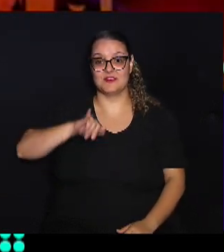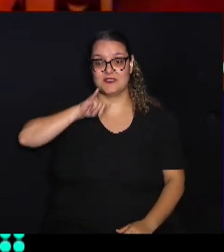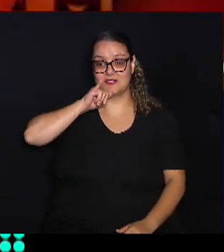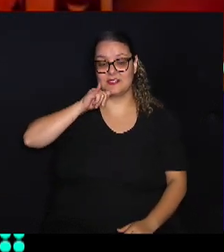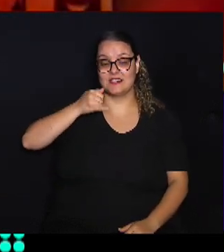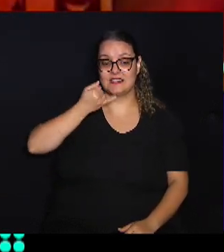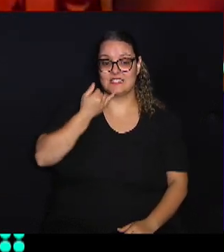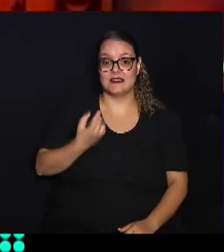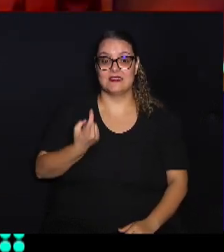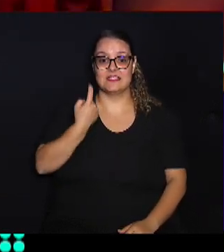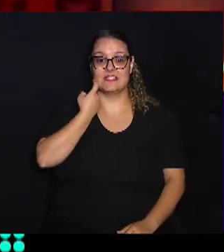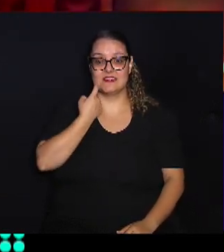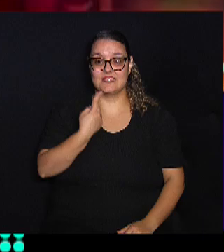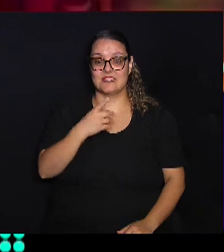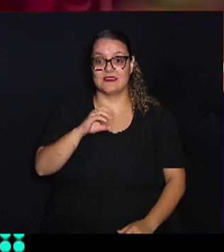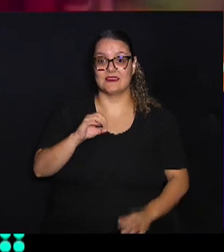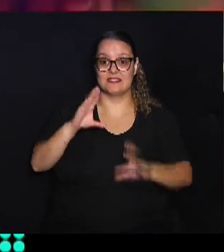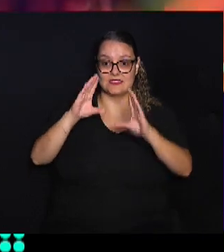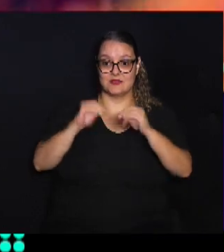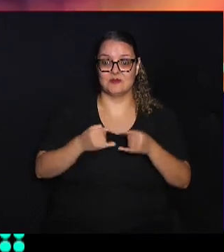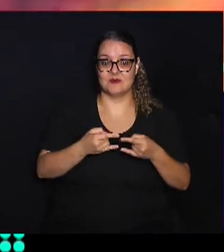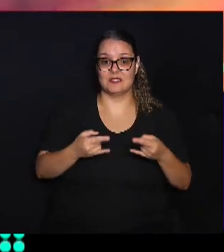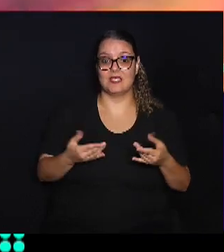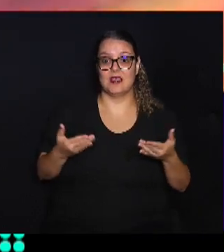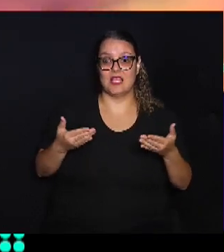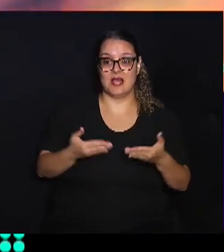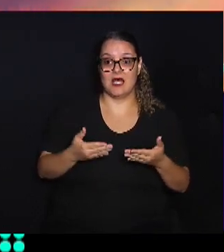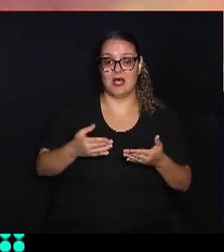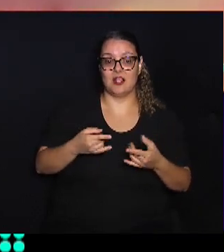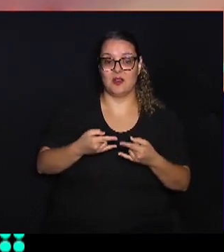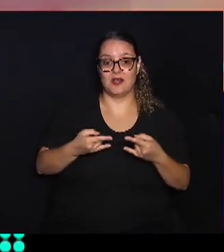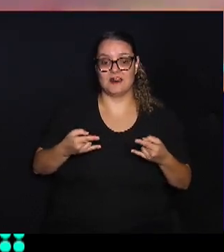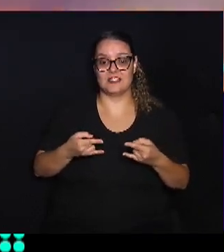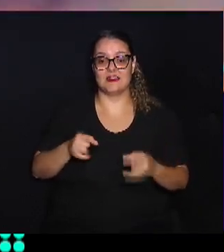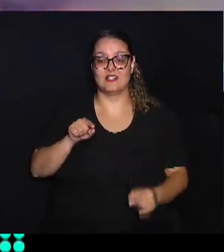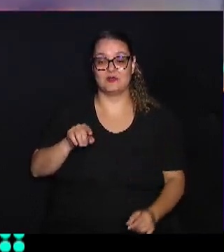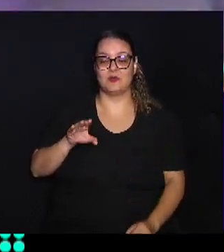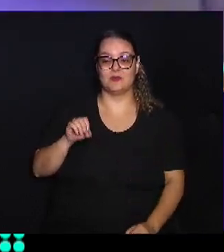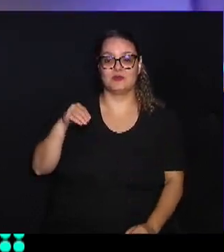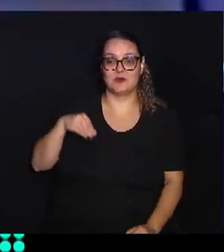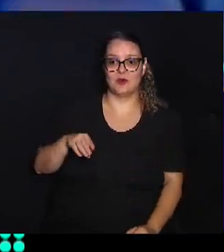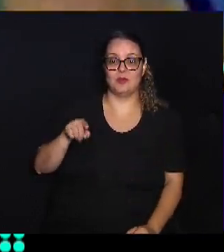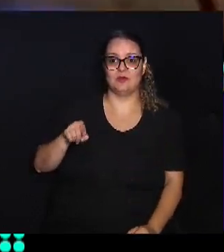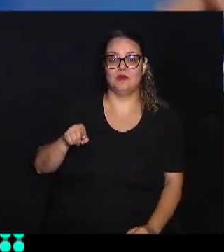10 da noite. Os ingressos é pelo agoraingressos.com.br.